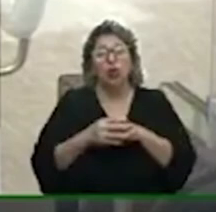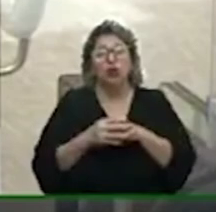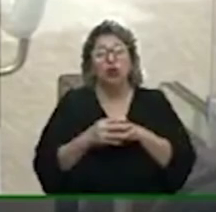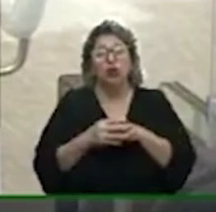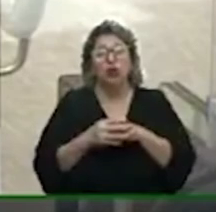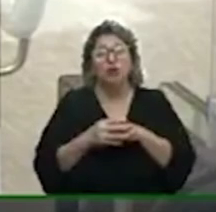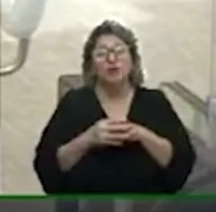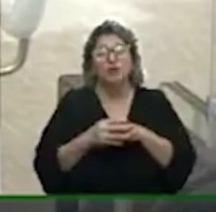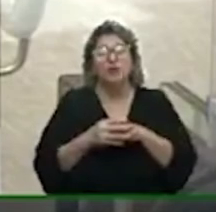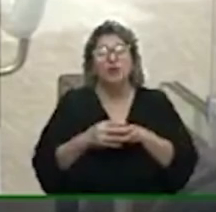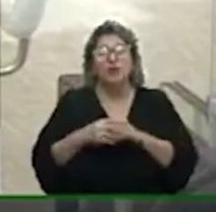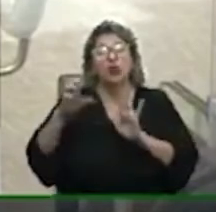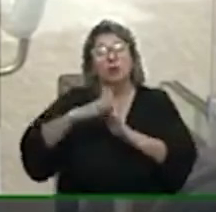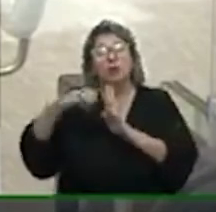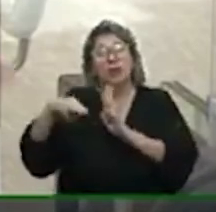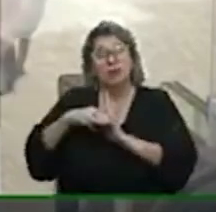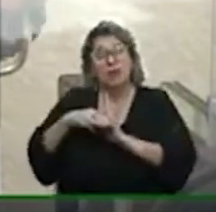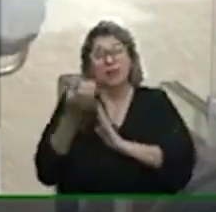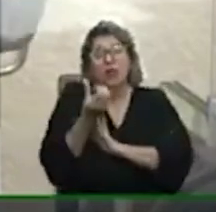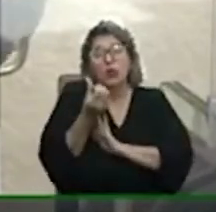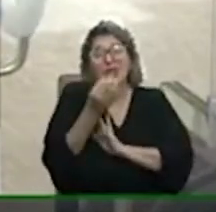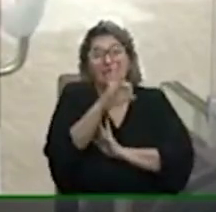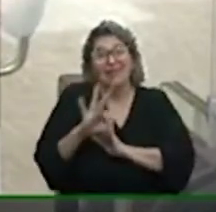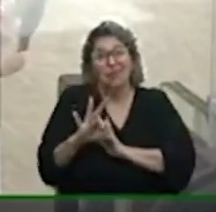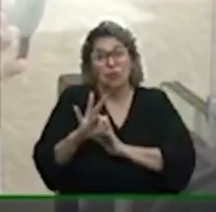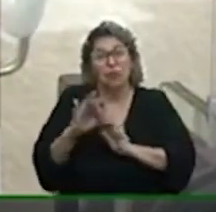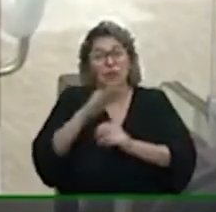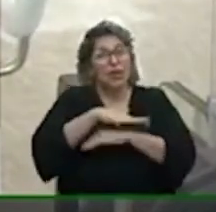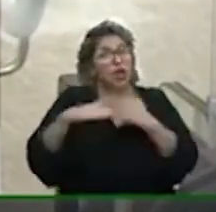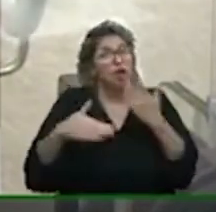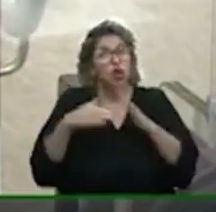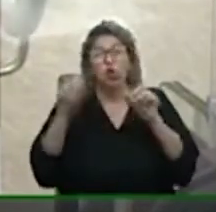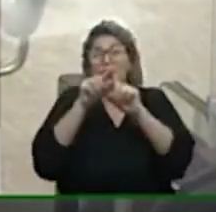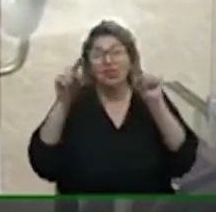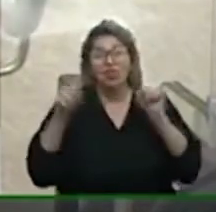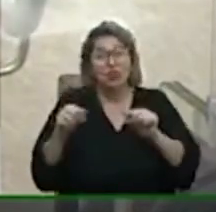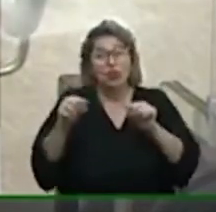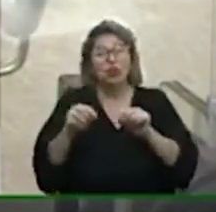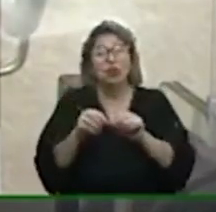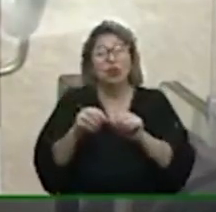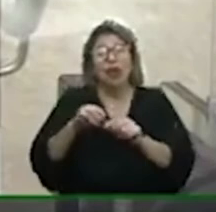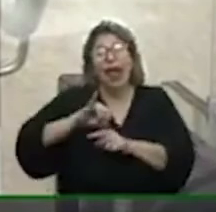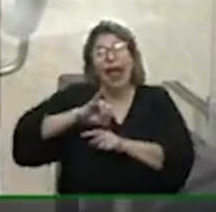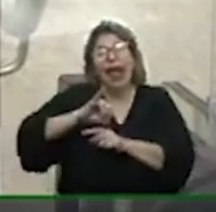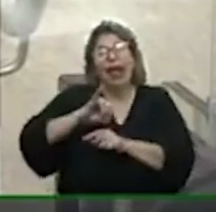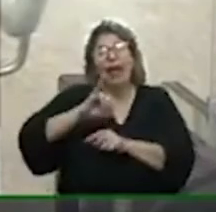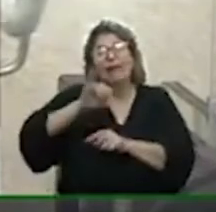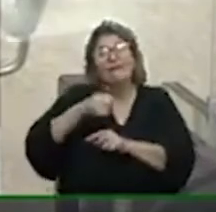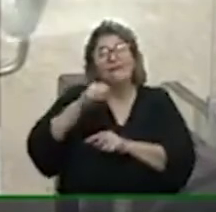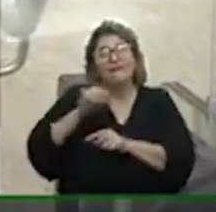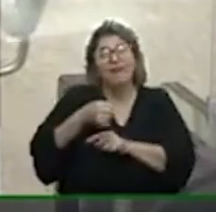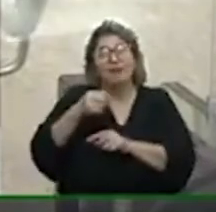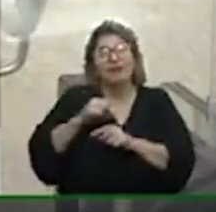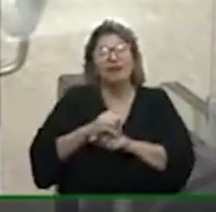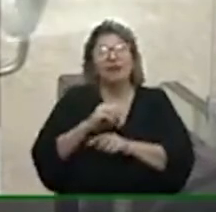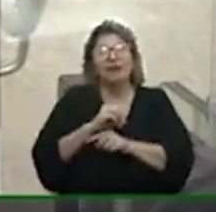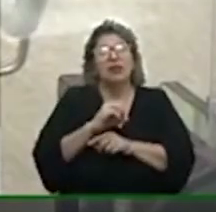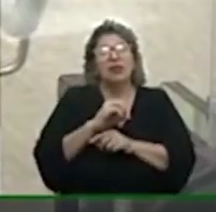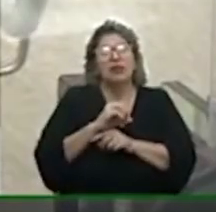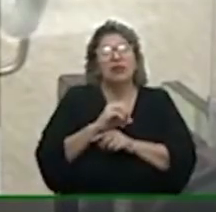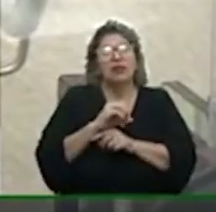por uma posição de uma Emenda ao Seis por cento para todos os servidores que ao menos seja inflação do ano passado